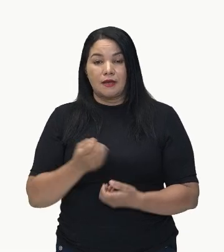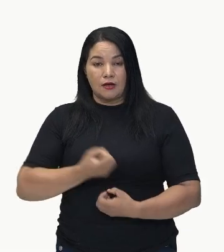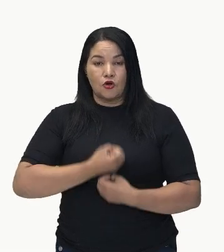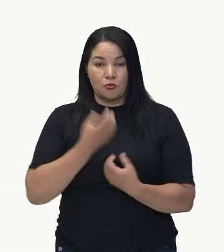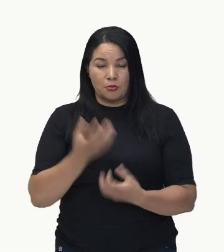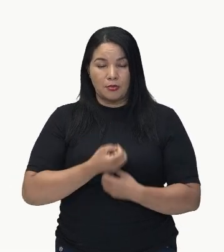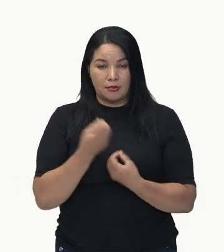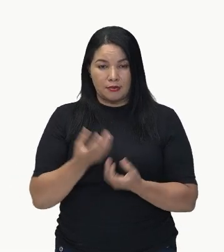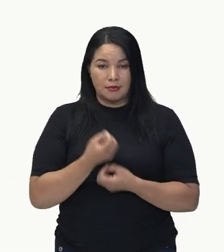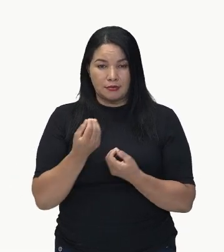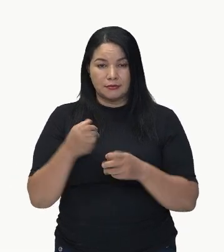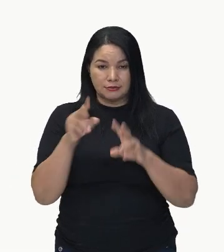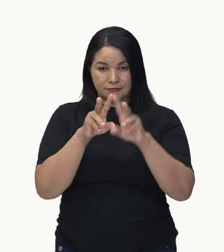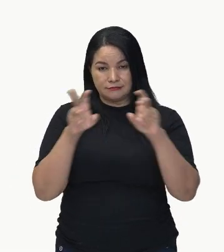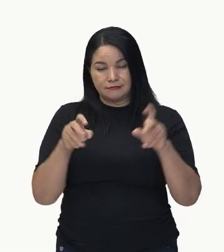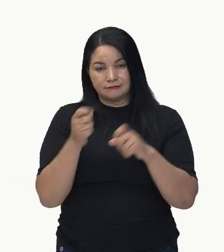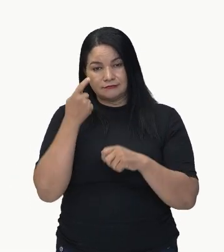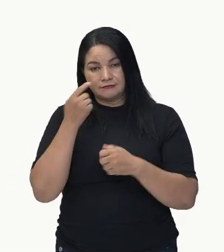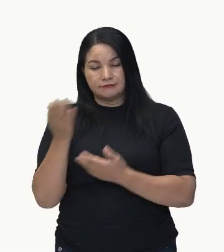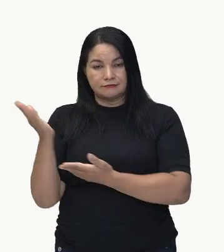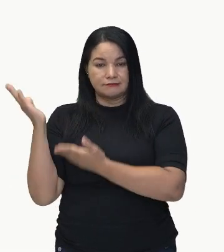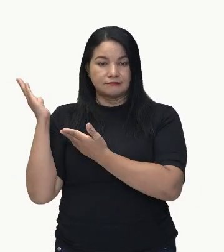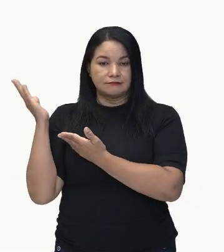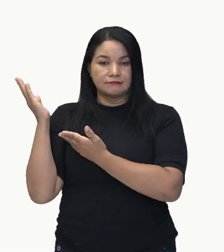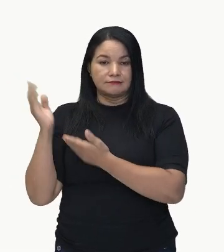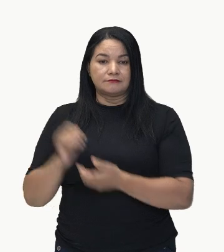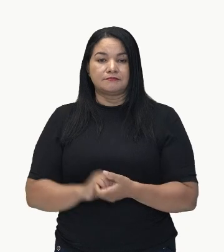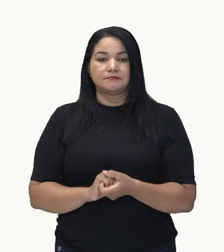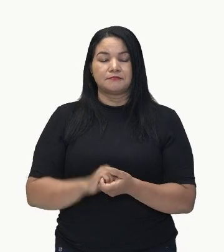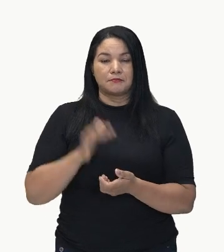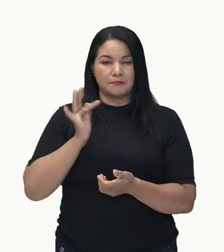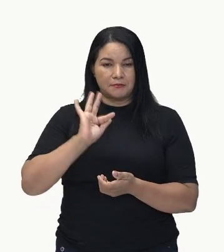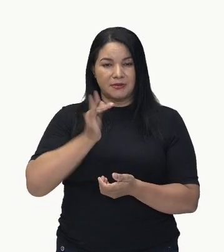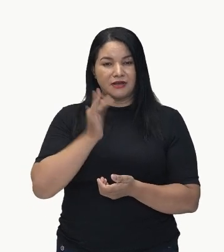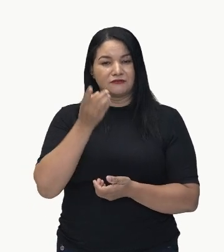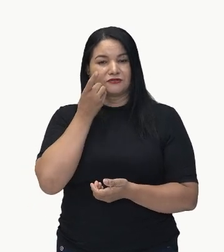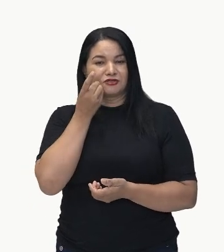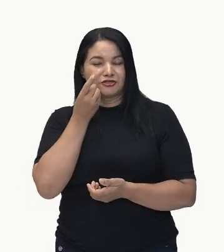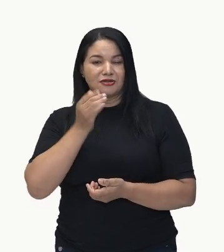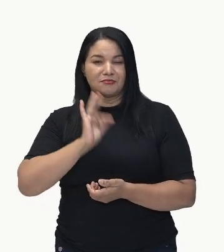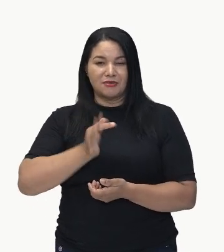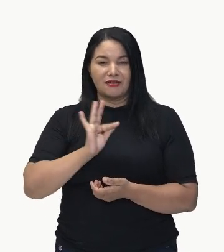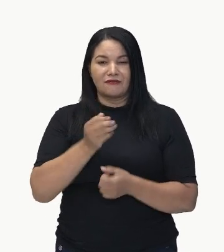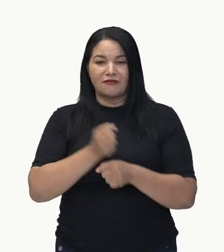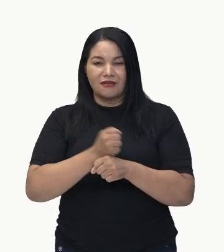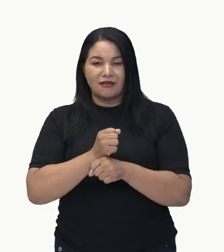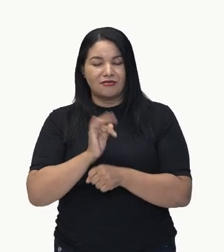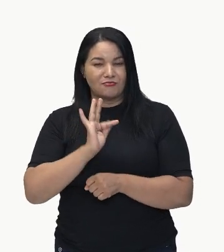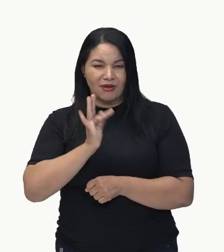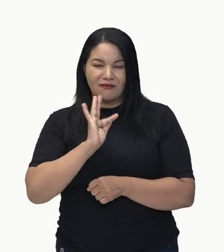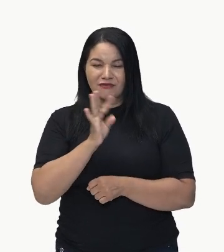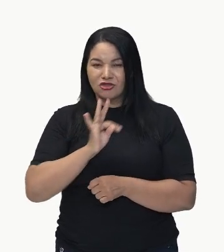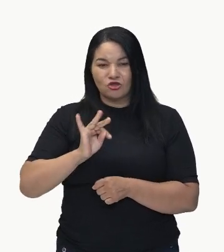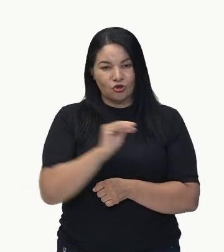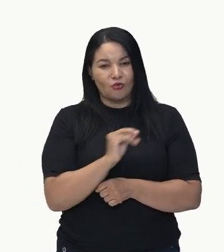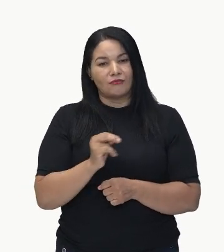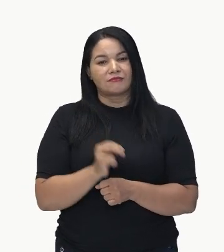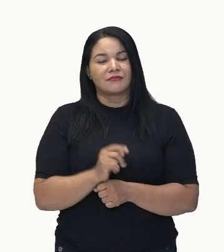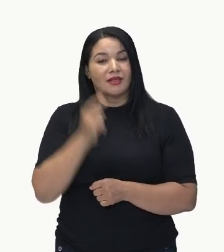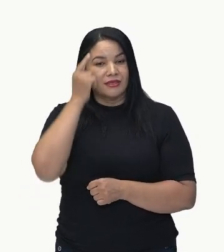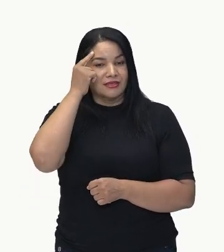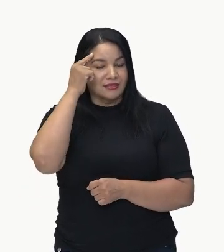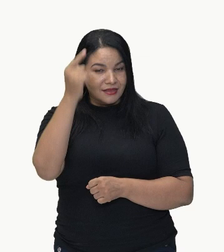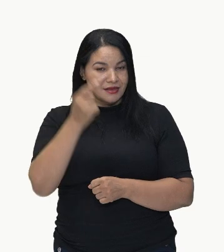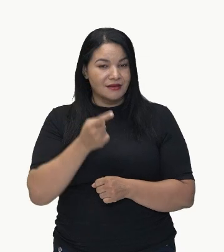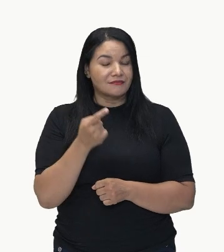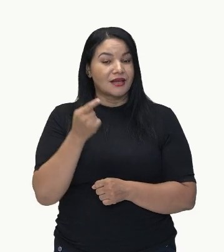escrito por Ricardo Reis, Breve o dia, breve o ano, breve tudo. Viram que a gente falou que tinha a